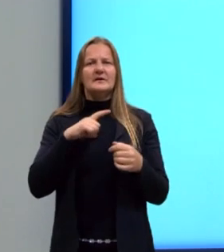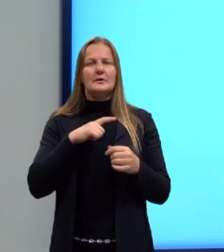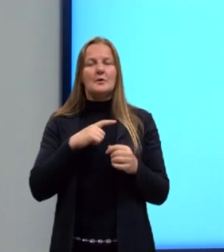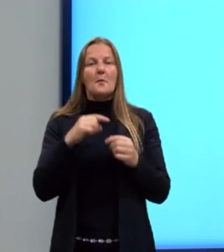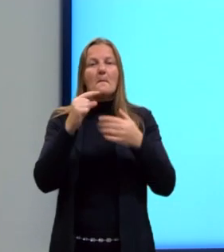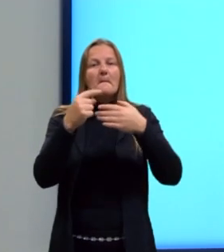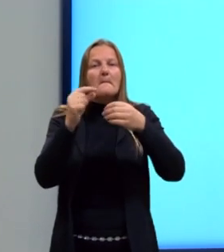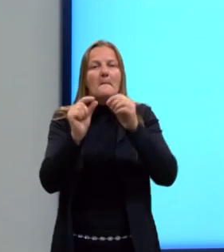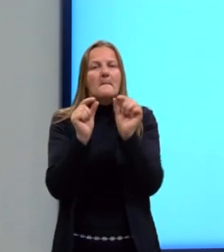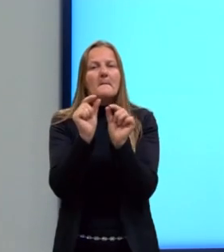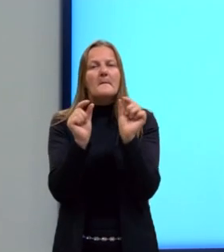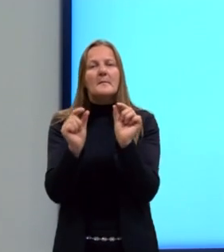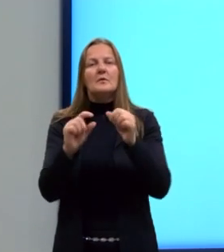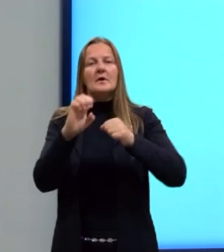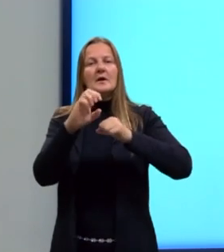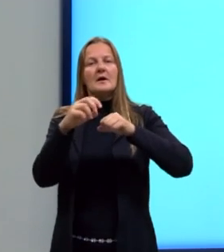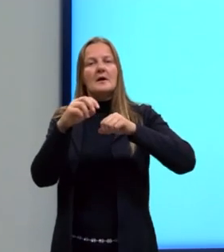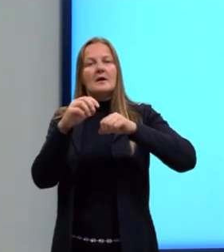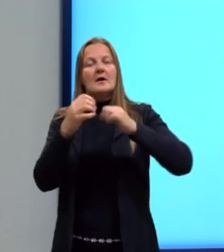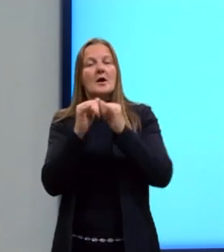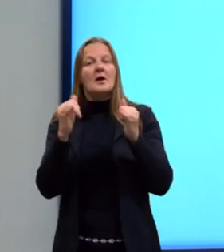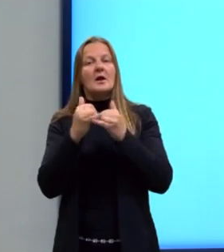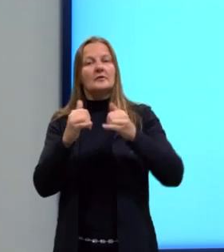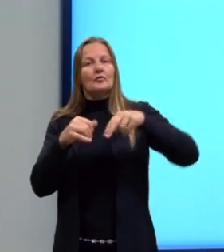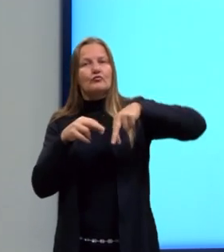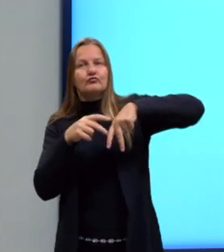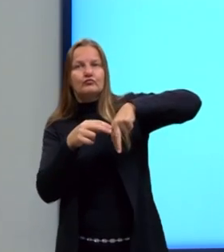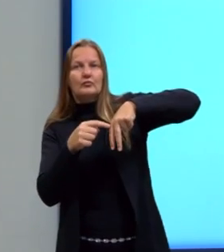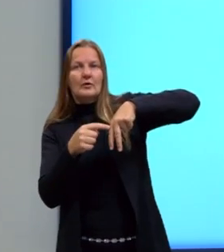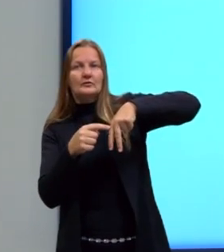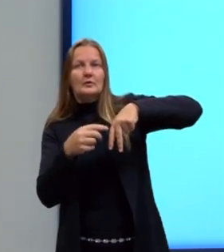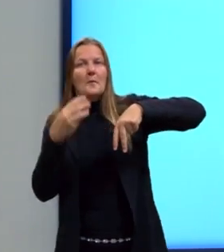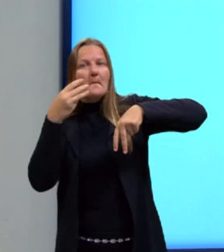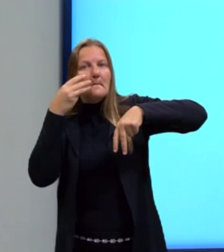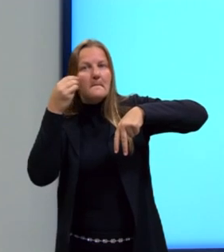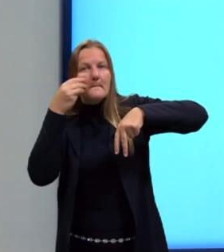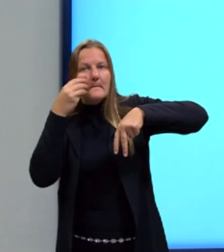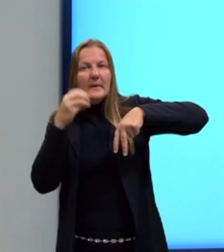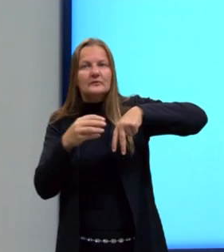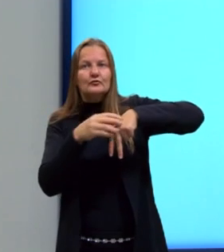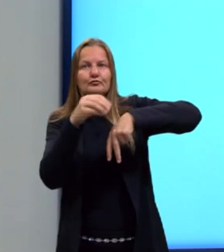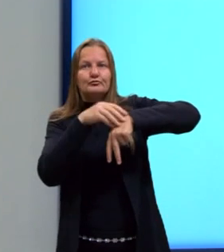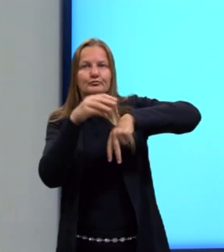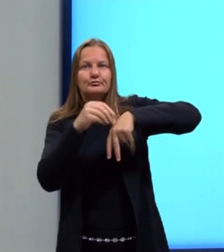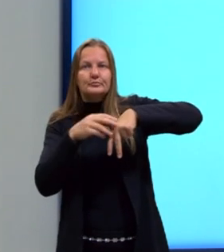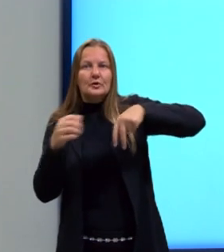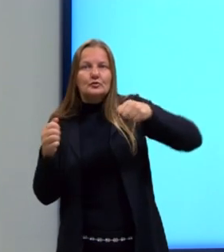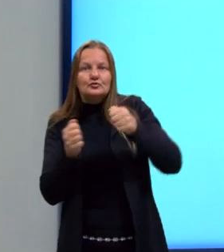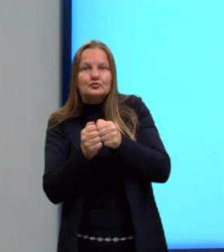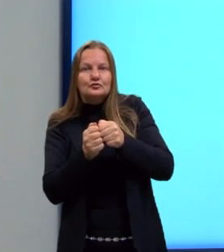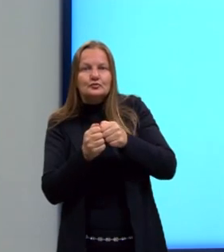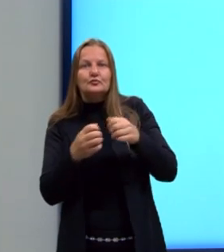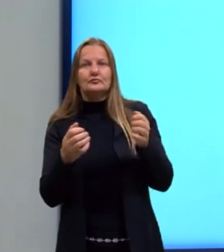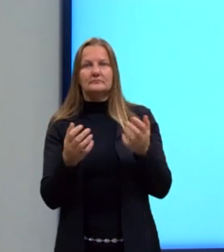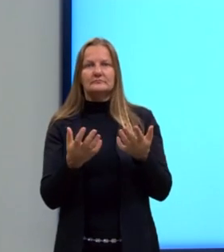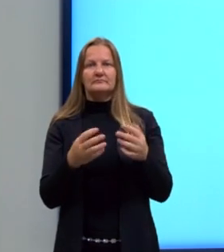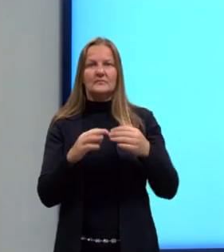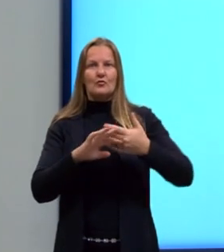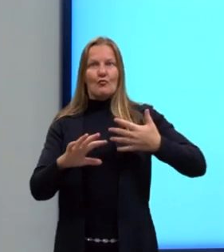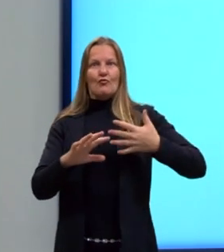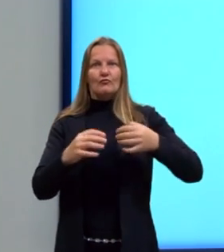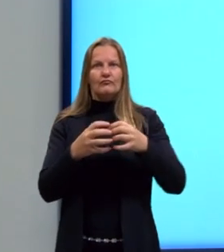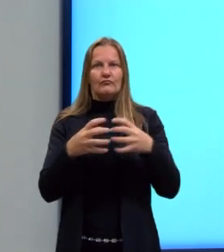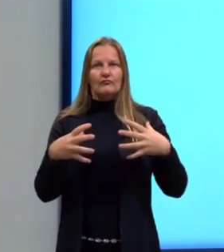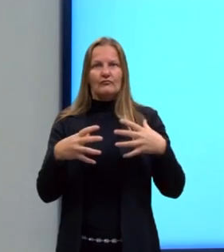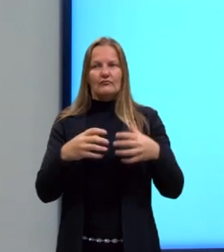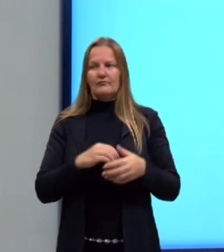partículas elétricas da calça e dos pelos do gato não acontece repulsão aqui tá porque é como